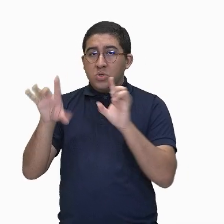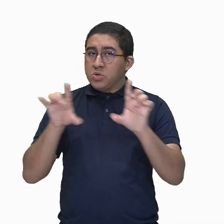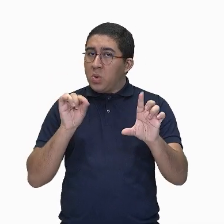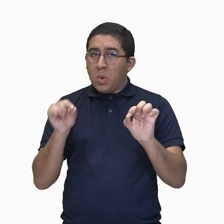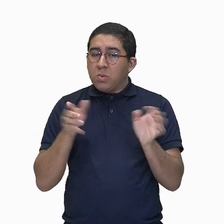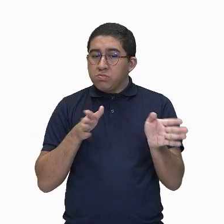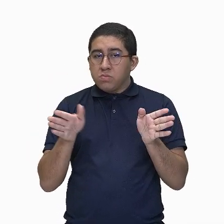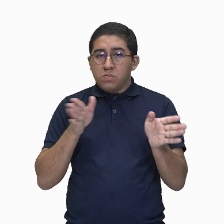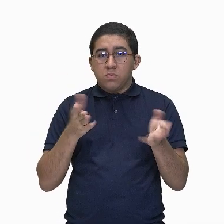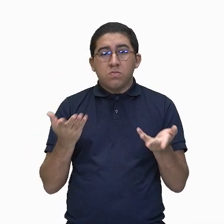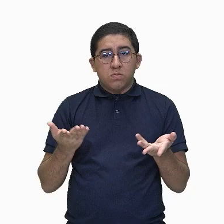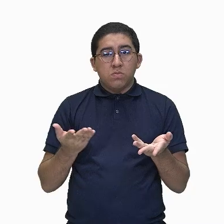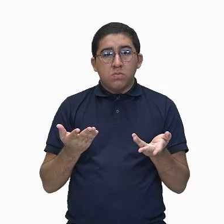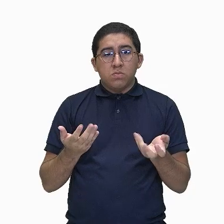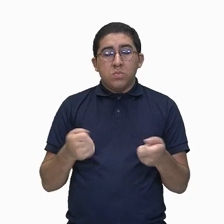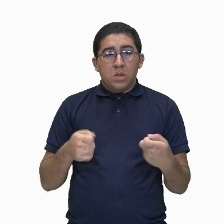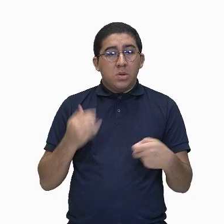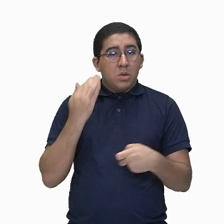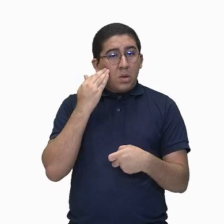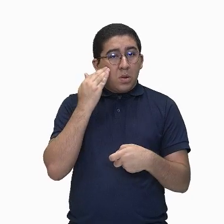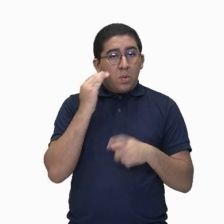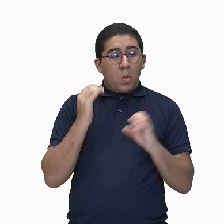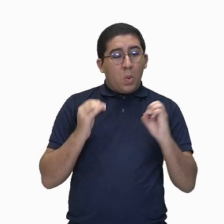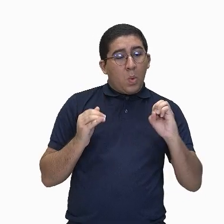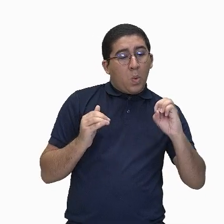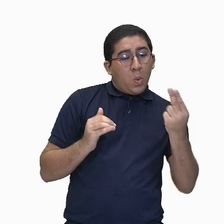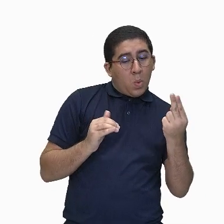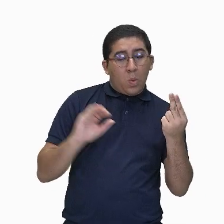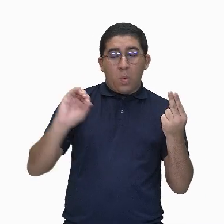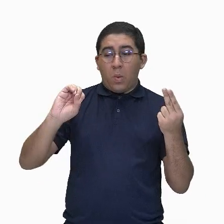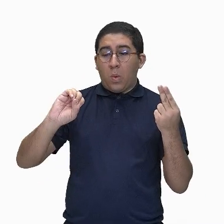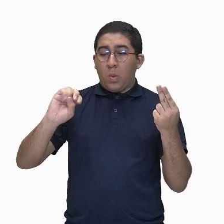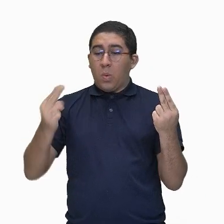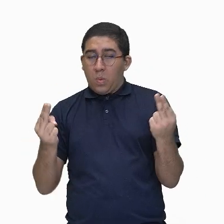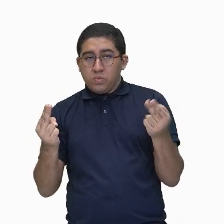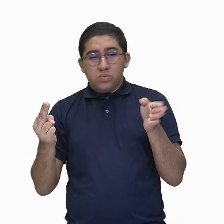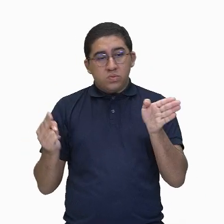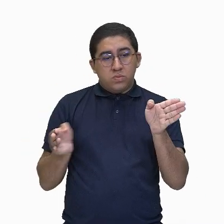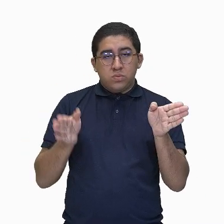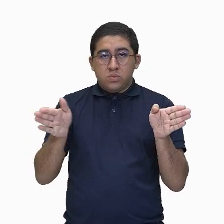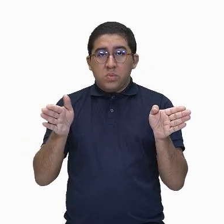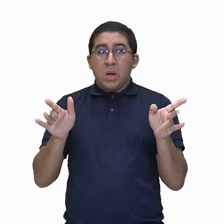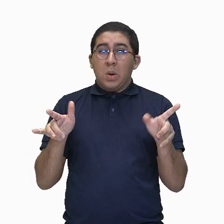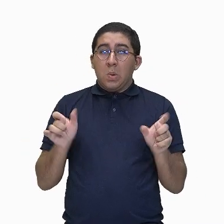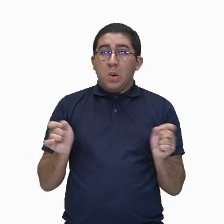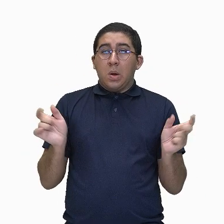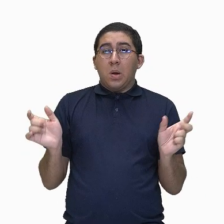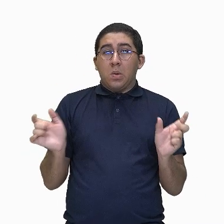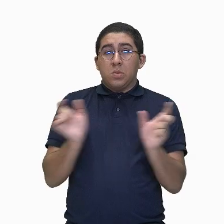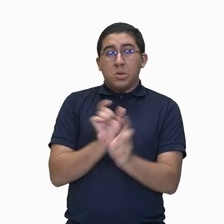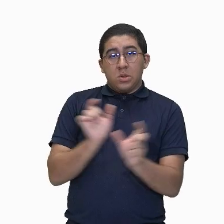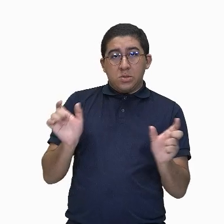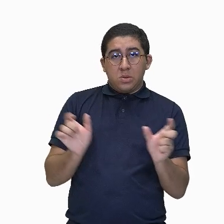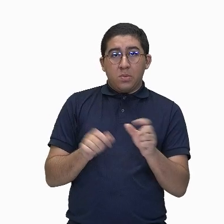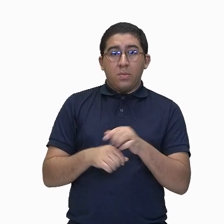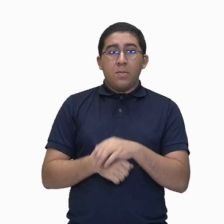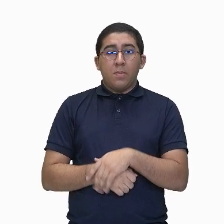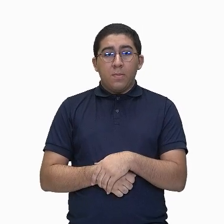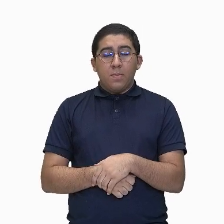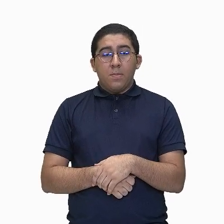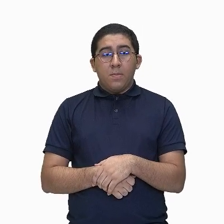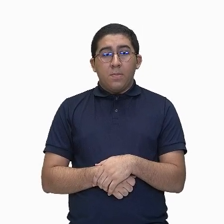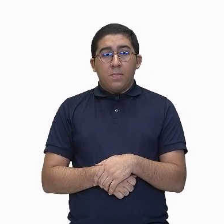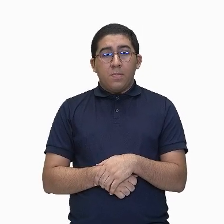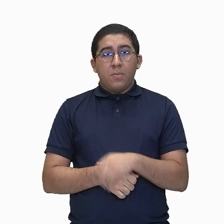Então, observe que o ou está caracterizando aí, está marcando essa ideia de escolha. Então, se a